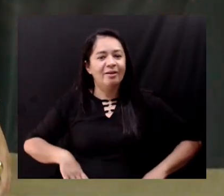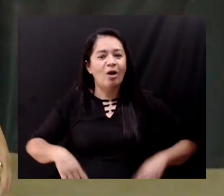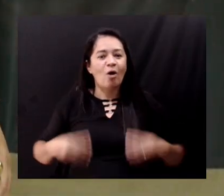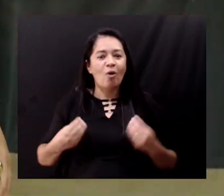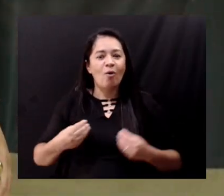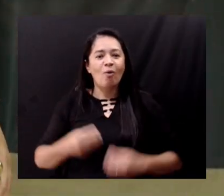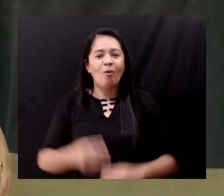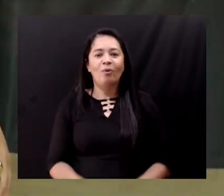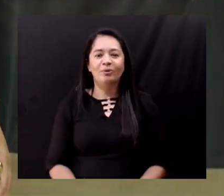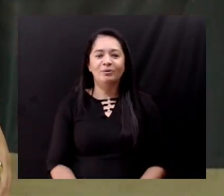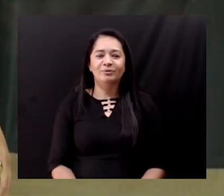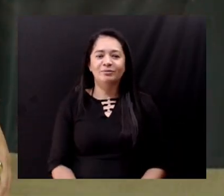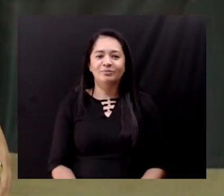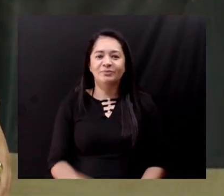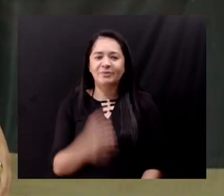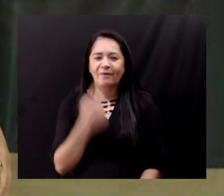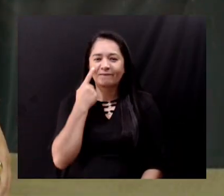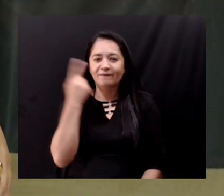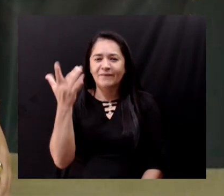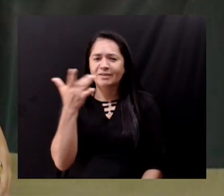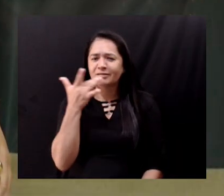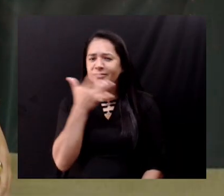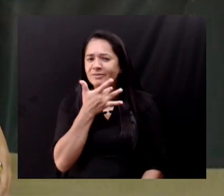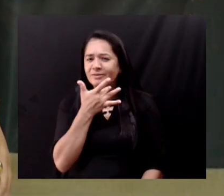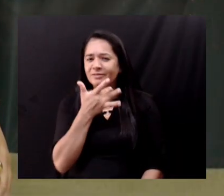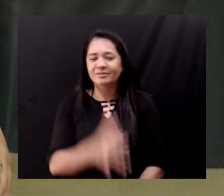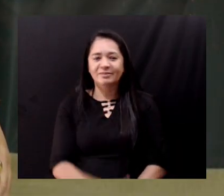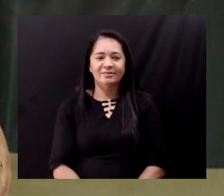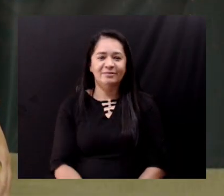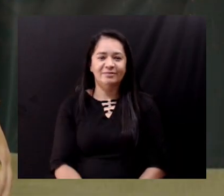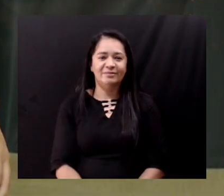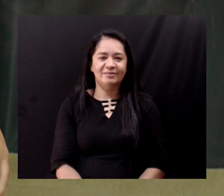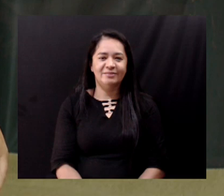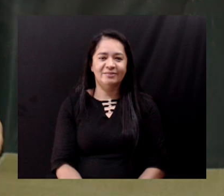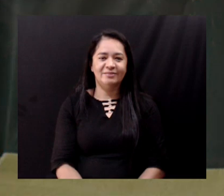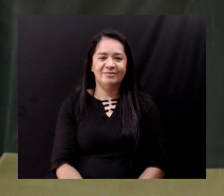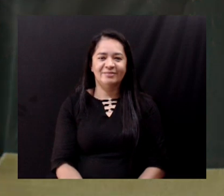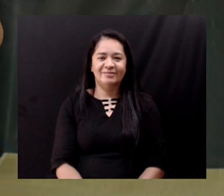Olha só que delícia, né? Vai lá.